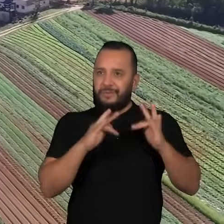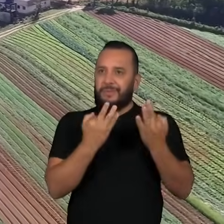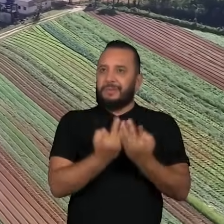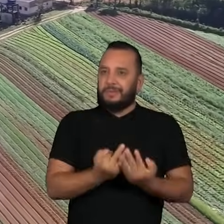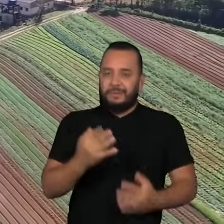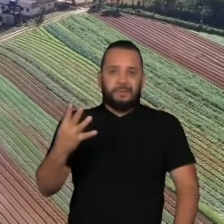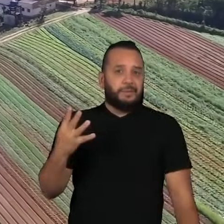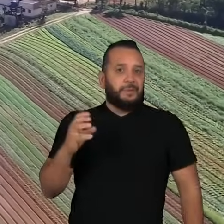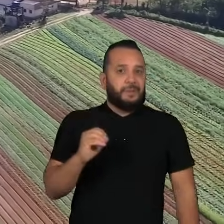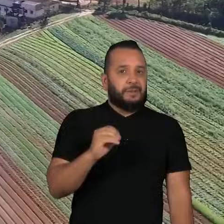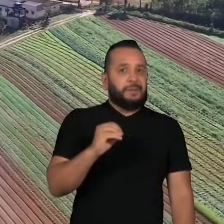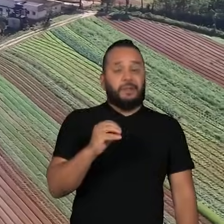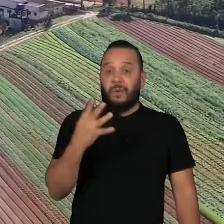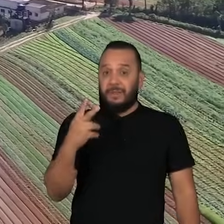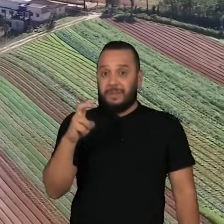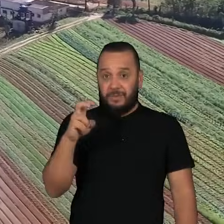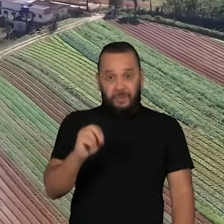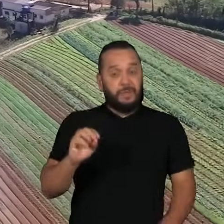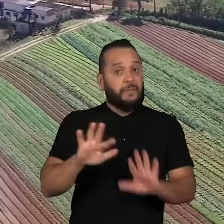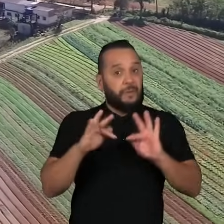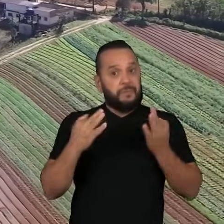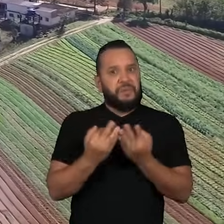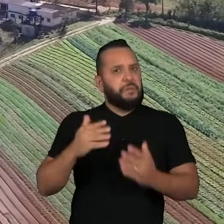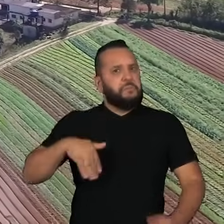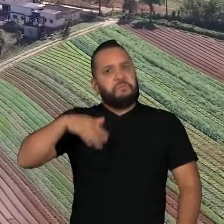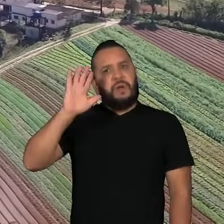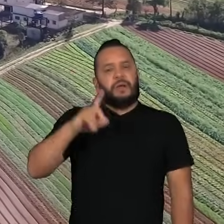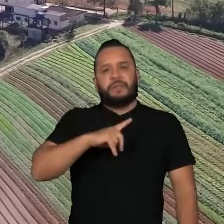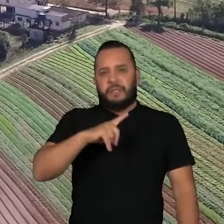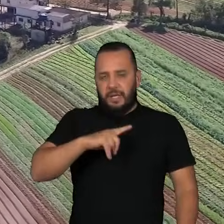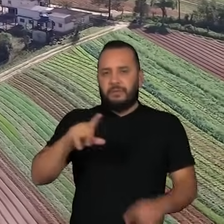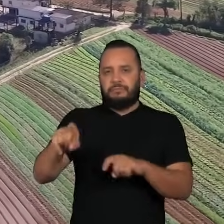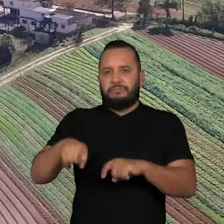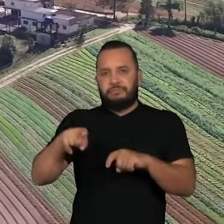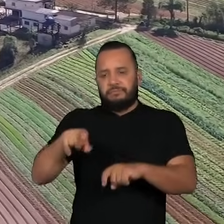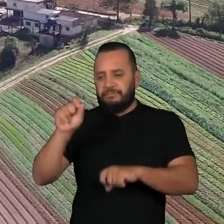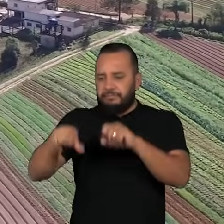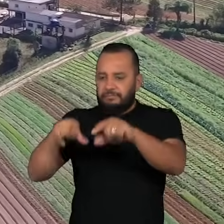de 450 famílias produzem alimentos aqui.